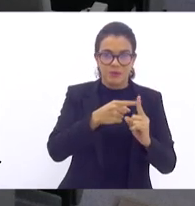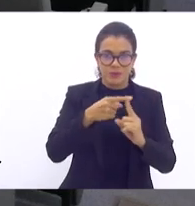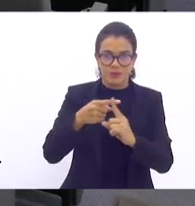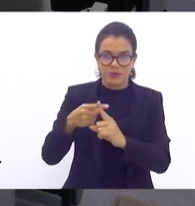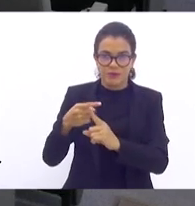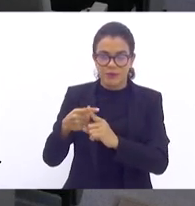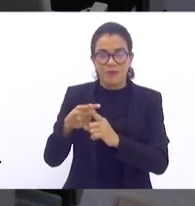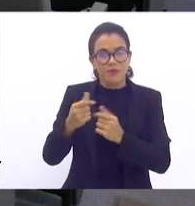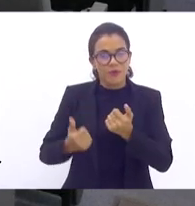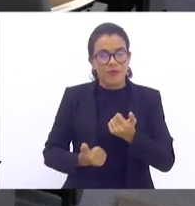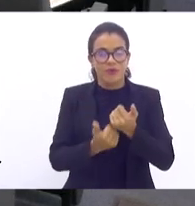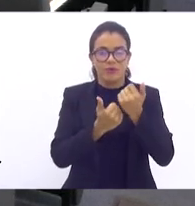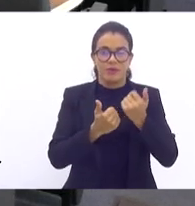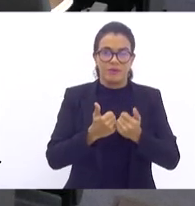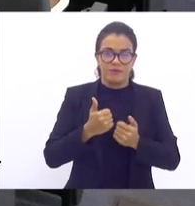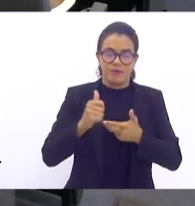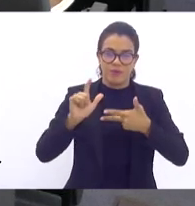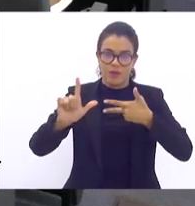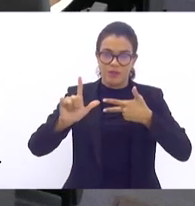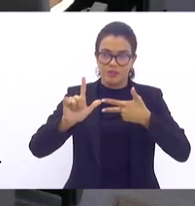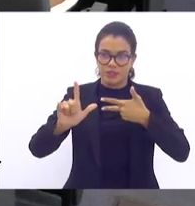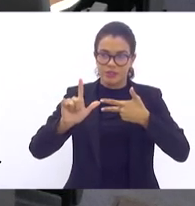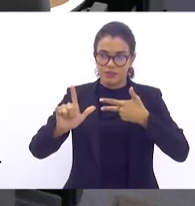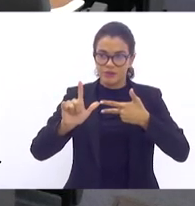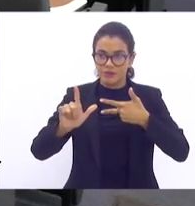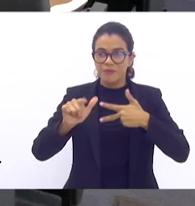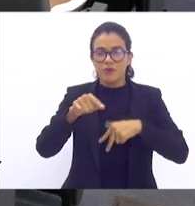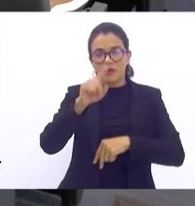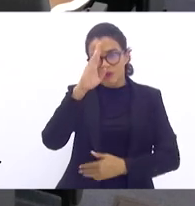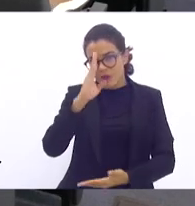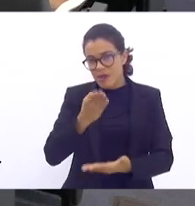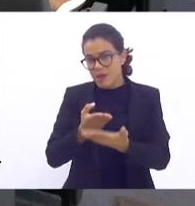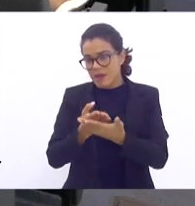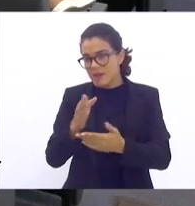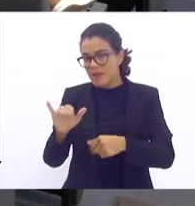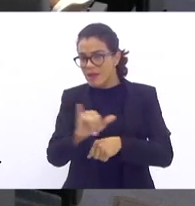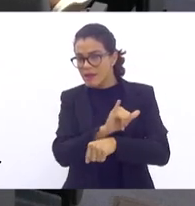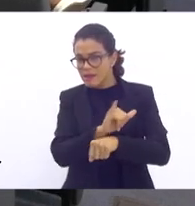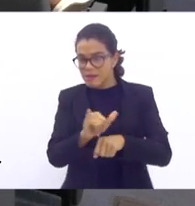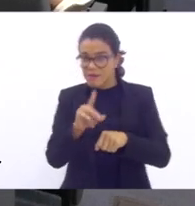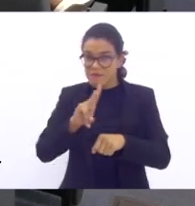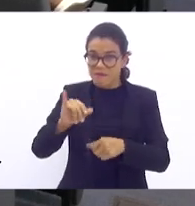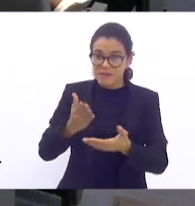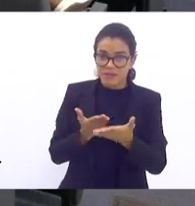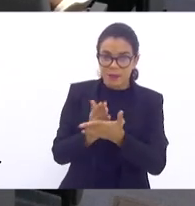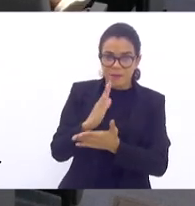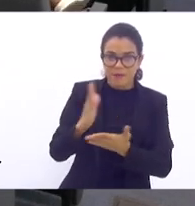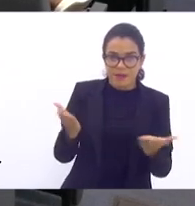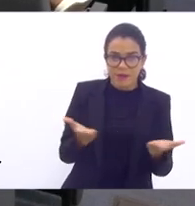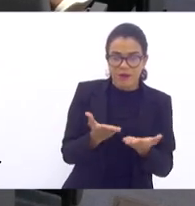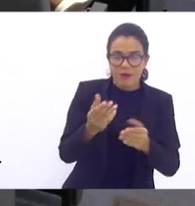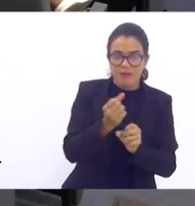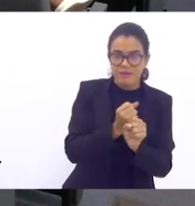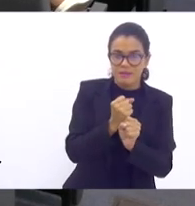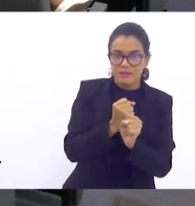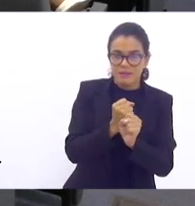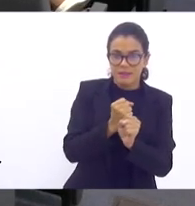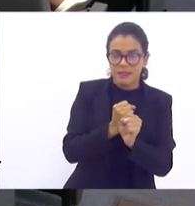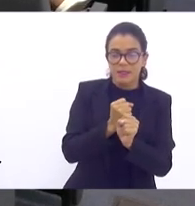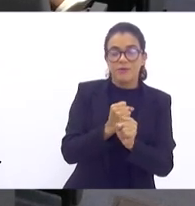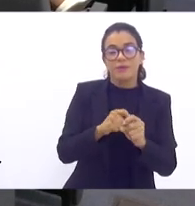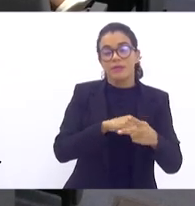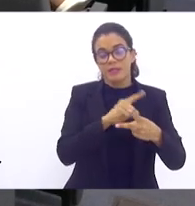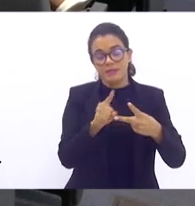para o fortalecimento Poder Legislativo se o senhor acredita que essa medida Vai Ser aprovada já nesse ano e